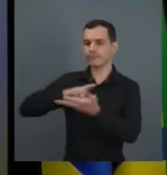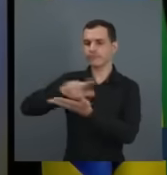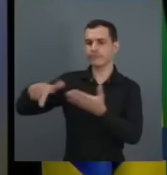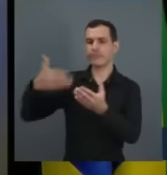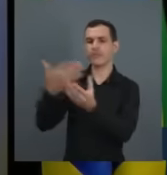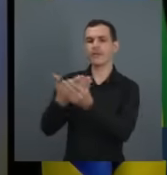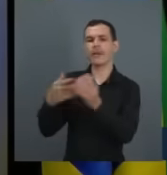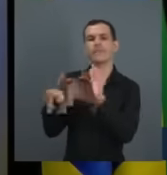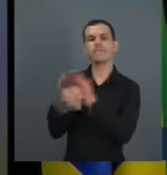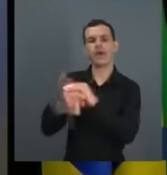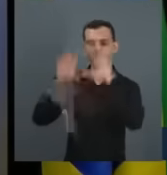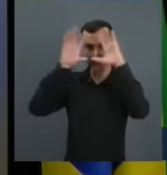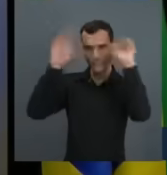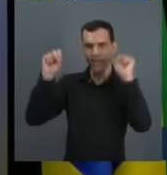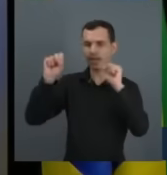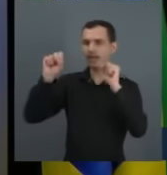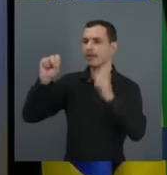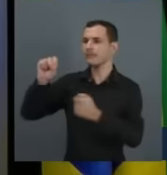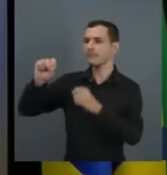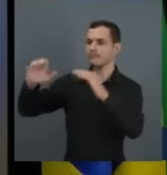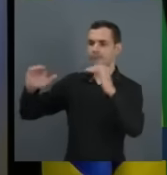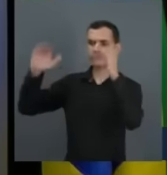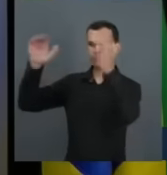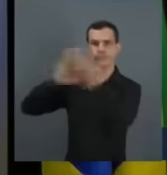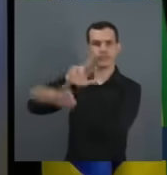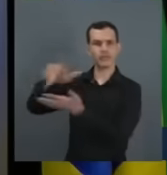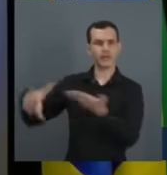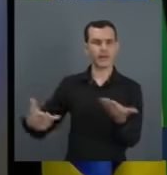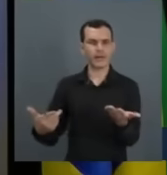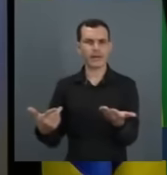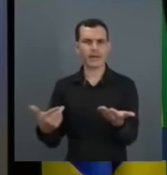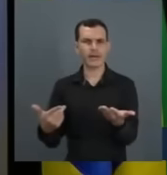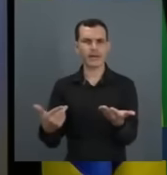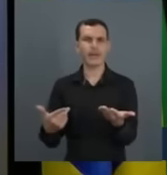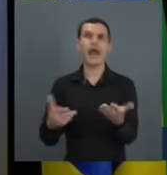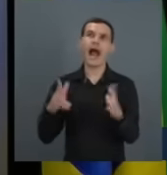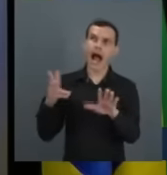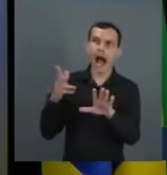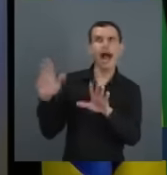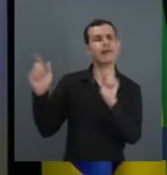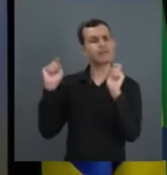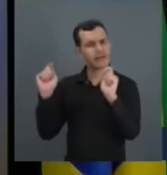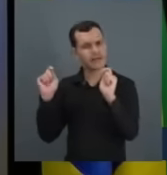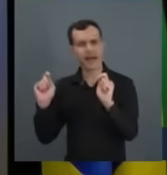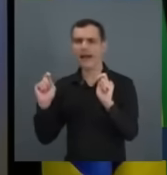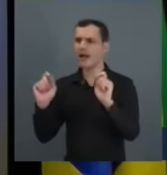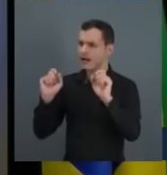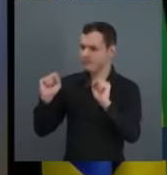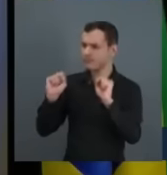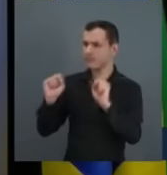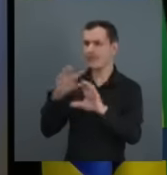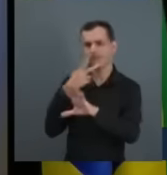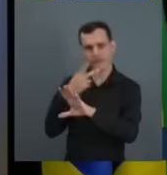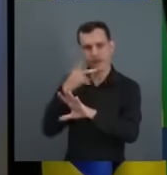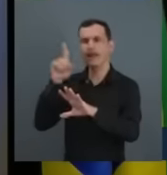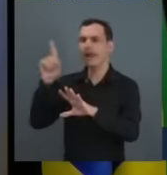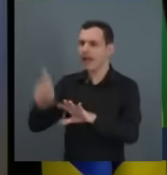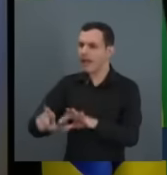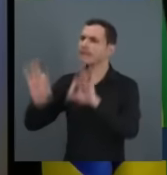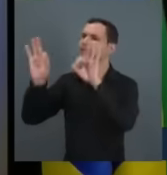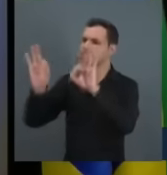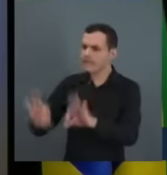senhor presidente. Pode dizer que é legal, não importa, daqui a 200 anos vai continuar